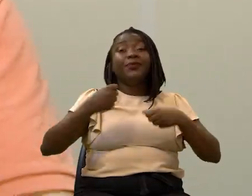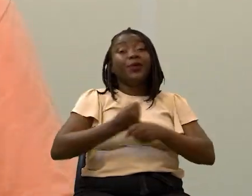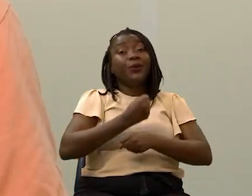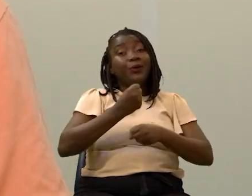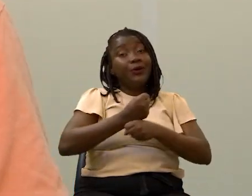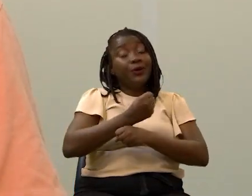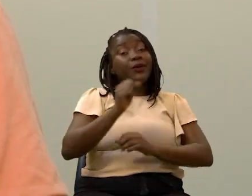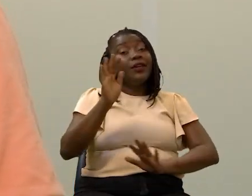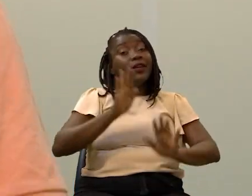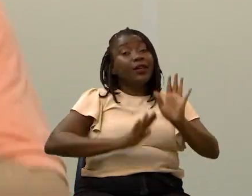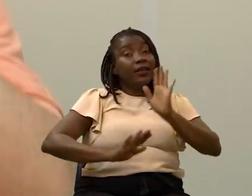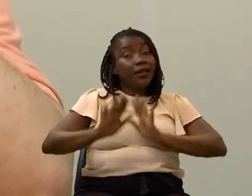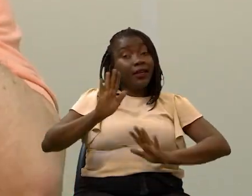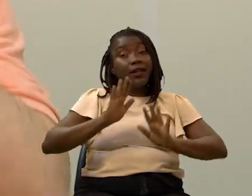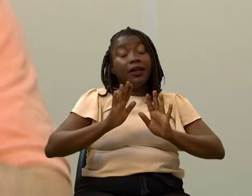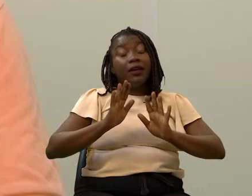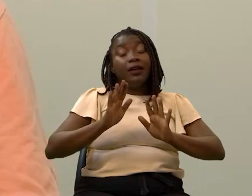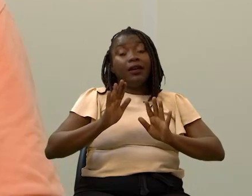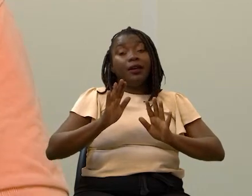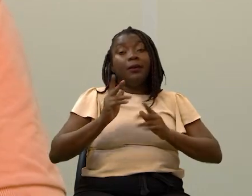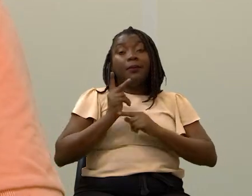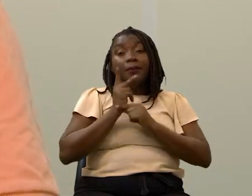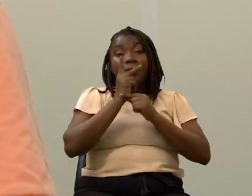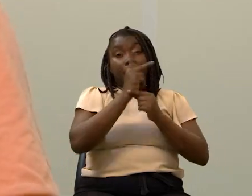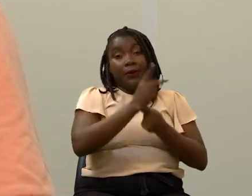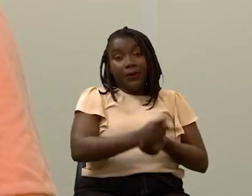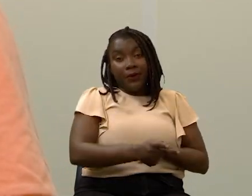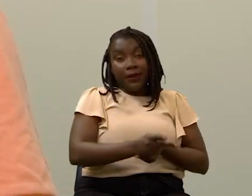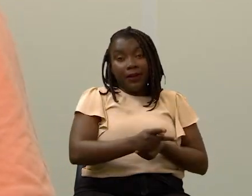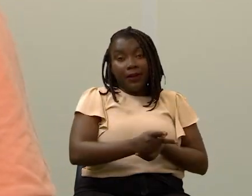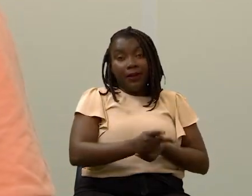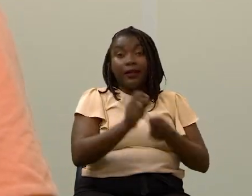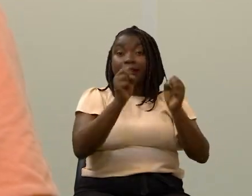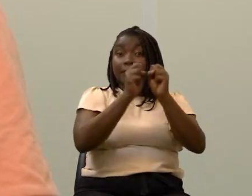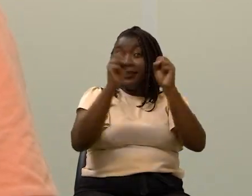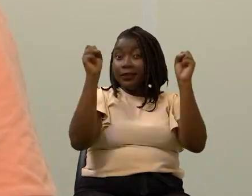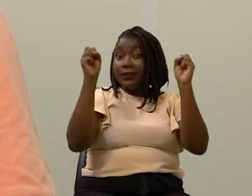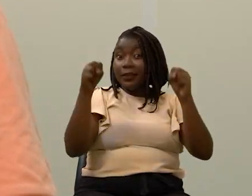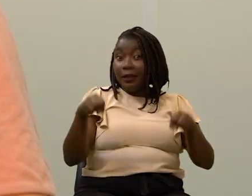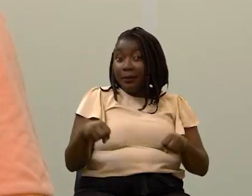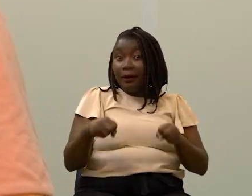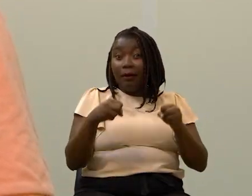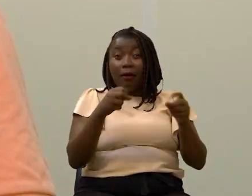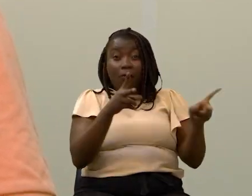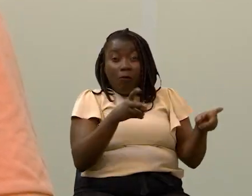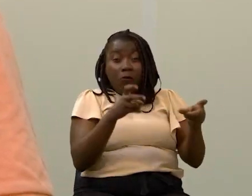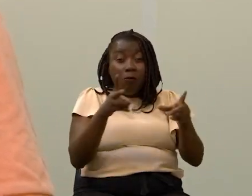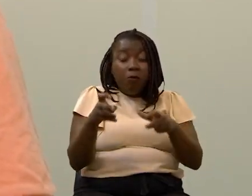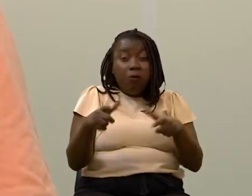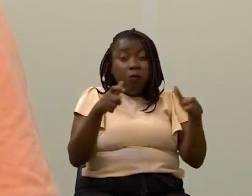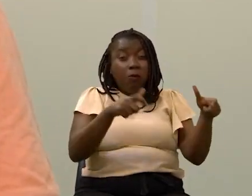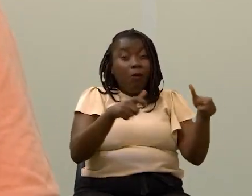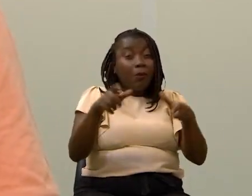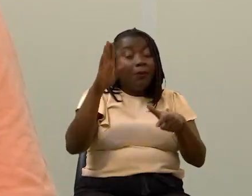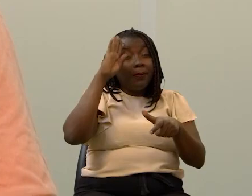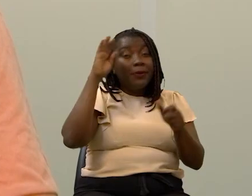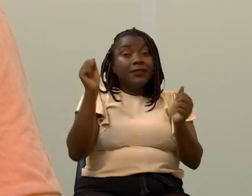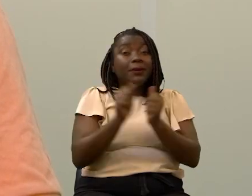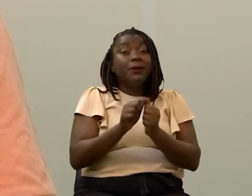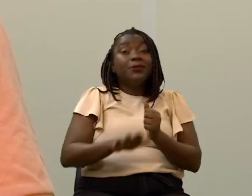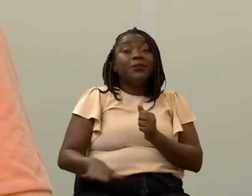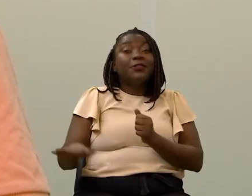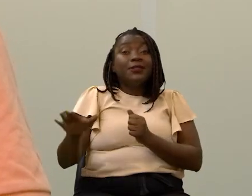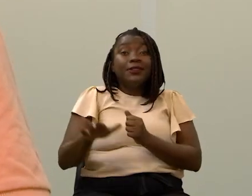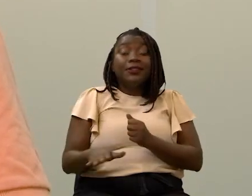Você precisa construir isso e tomar cuidado com esse tipo. Procurar sistematicamente explorar